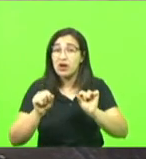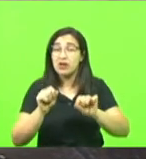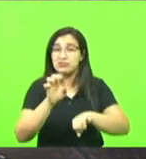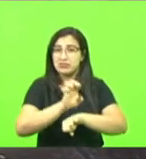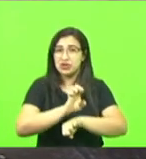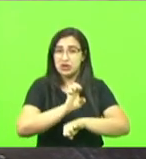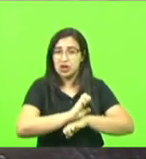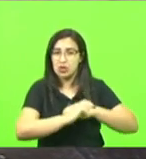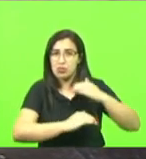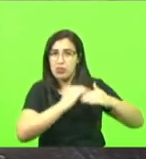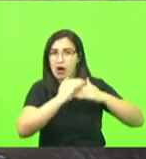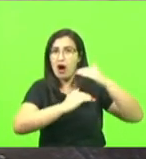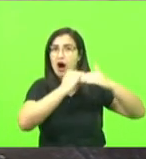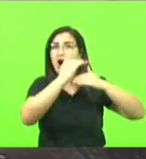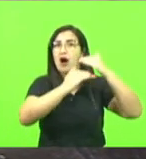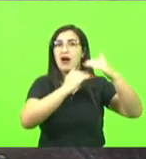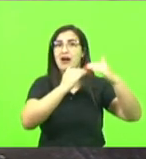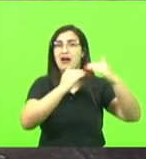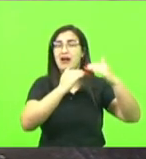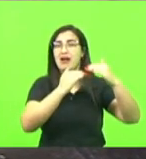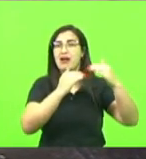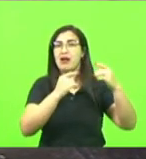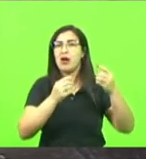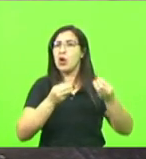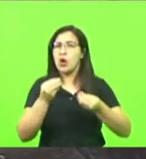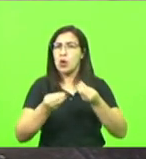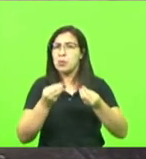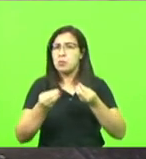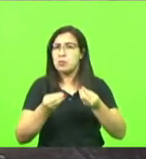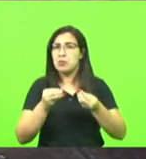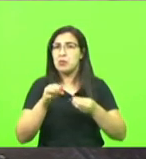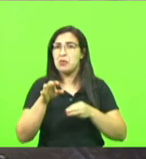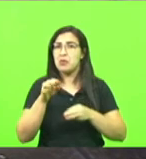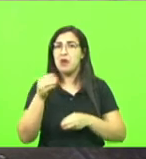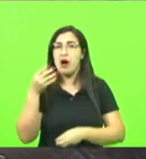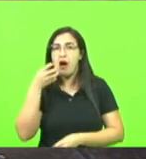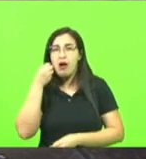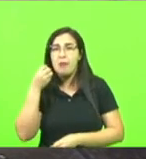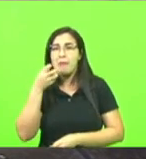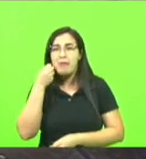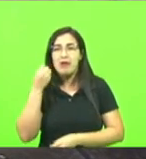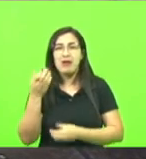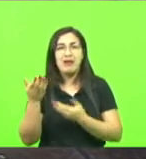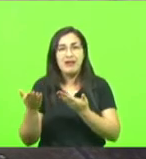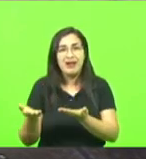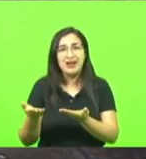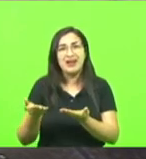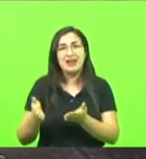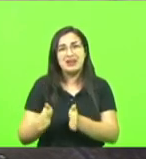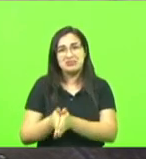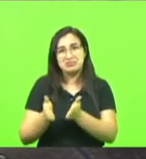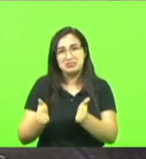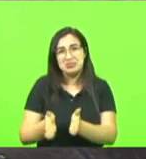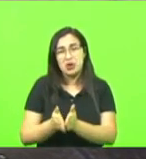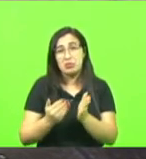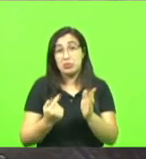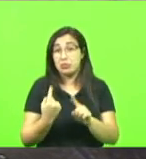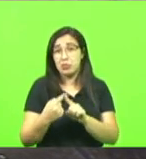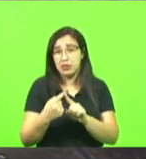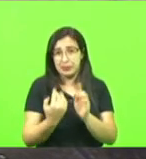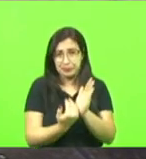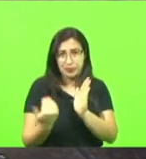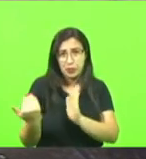prospera justamente tirando proveito da dor dos mais pobres, porque esse aumento na